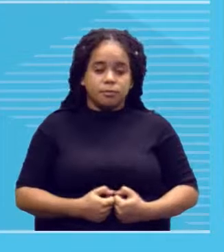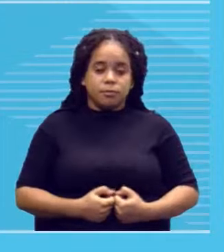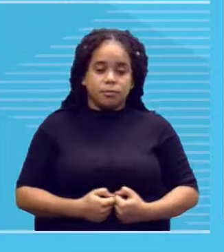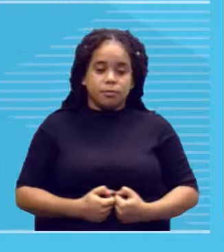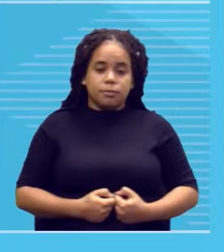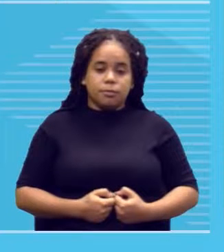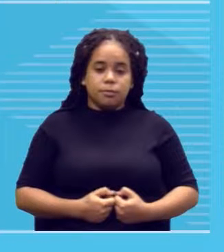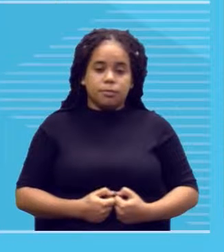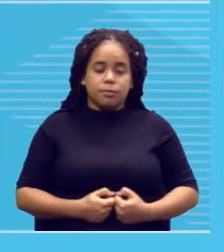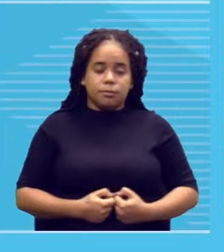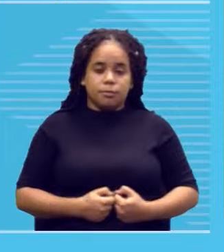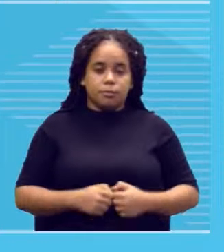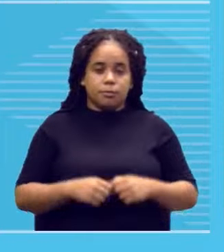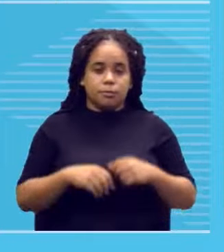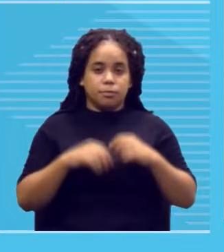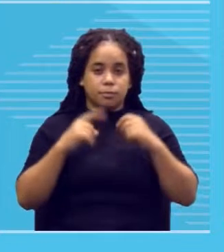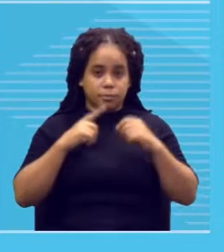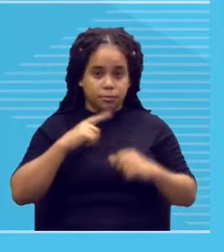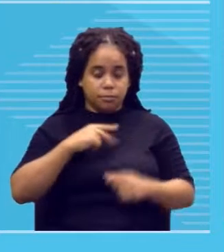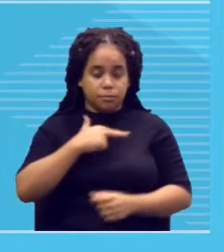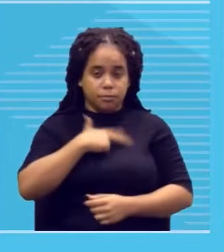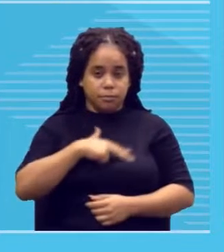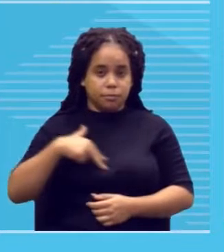de boa na lagoa